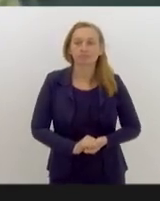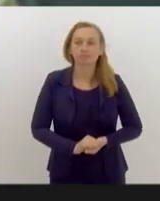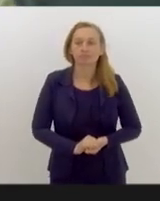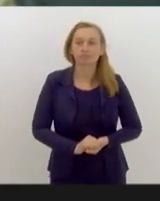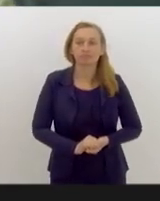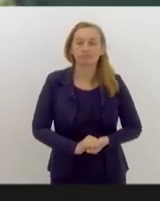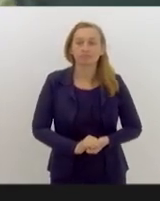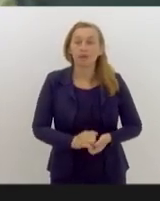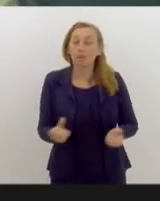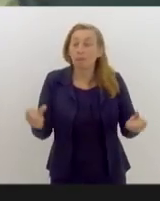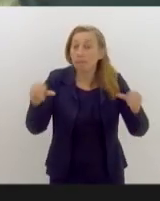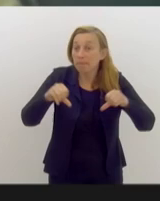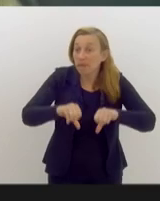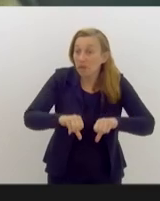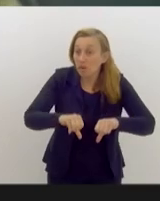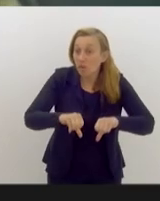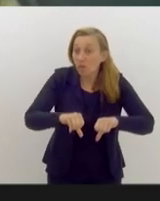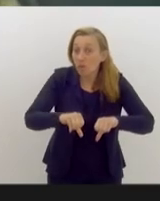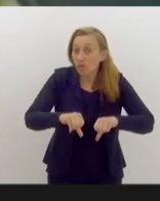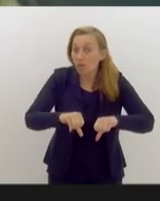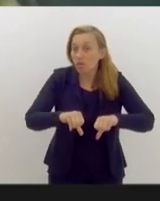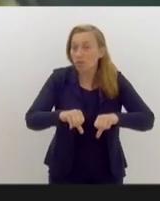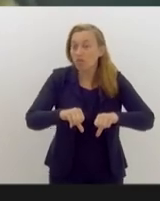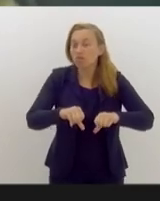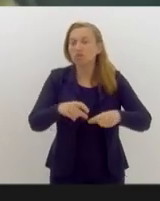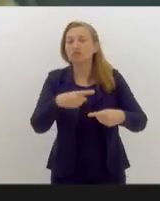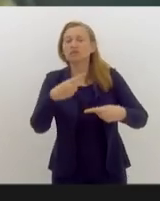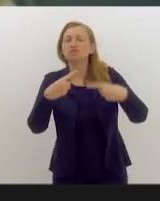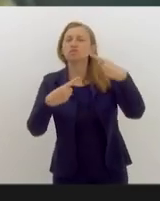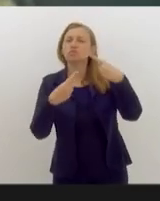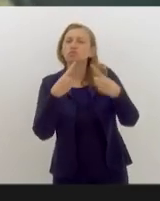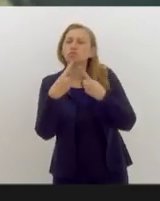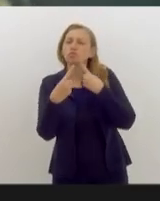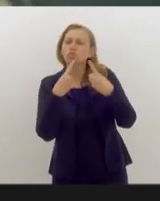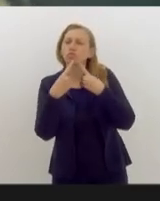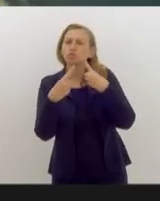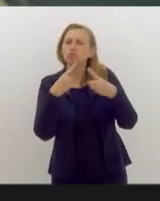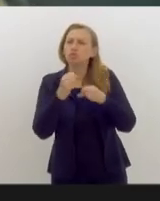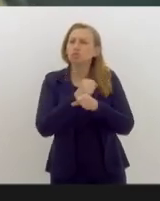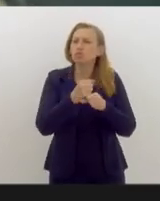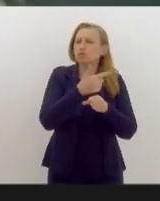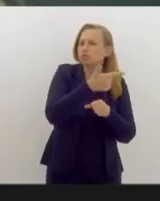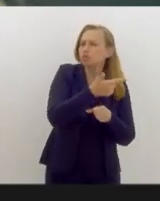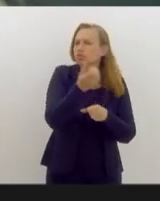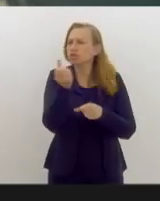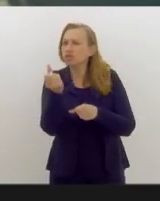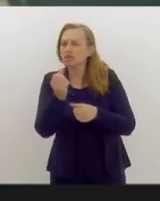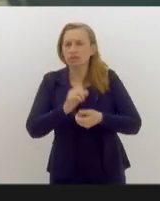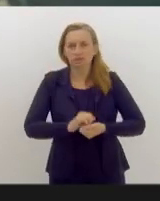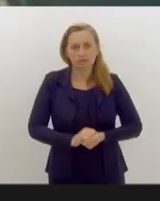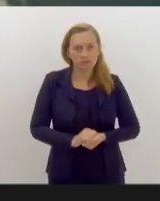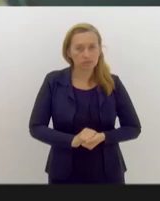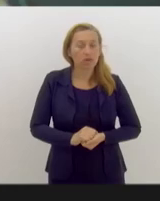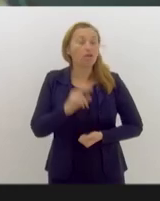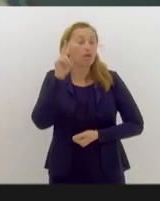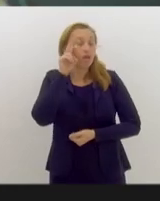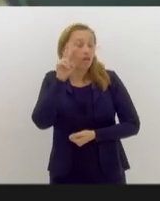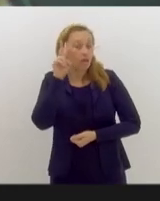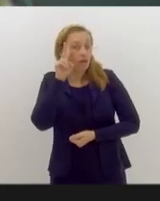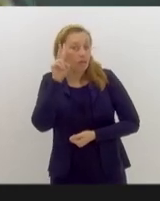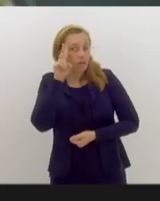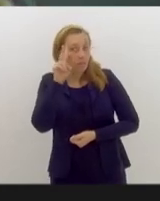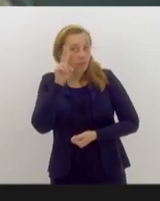vezes pior daquilo que se debatia em 2016. Só lembrando que a